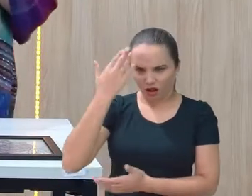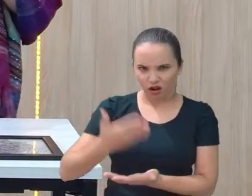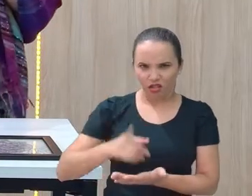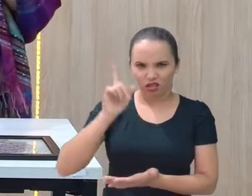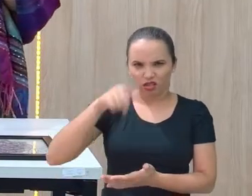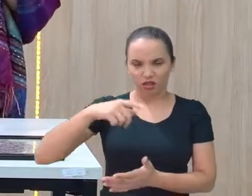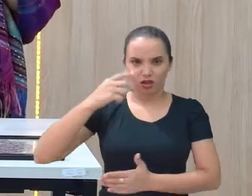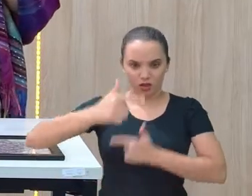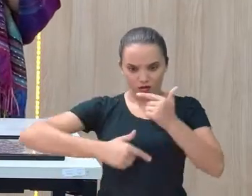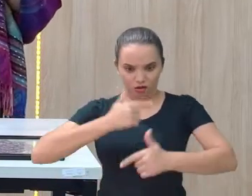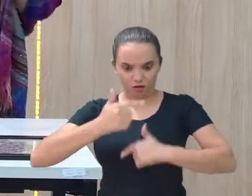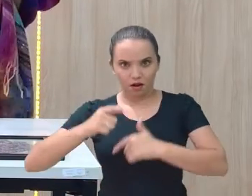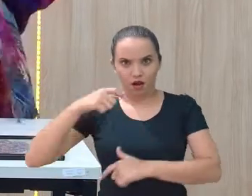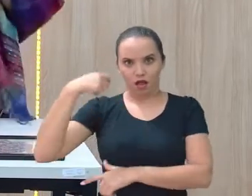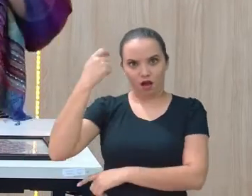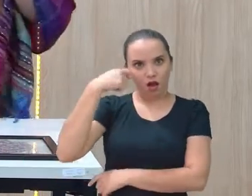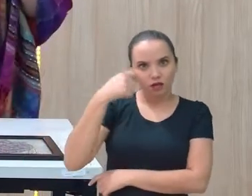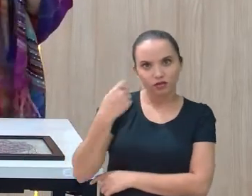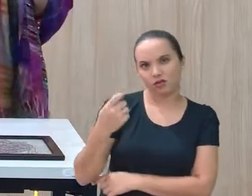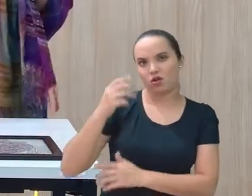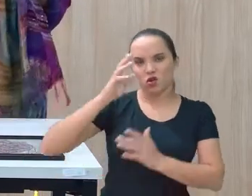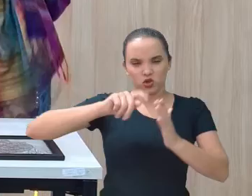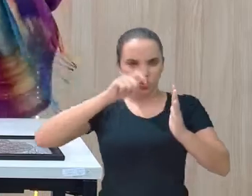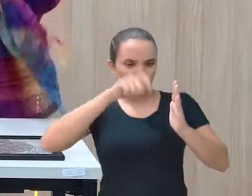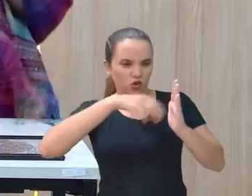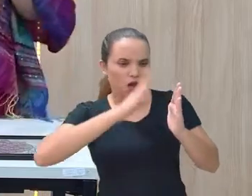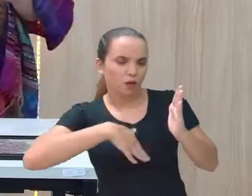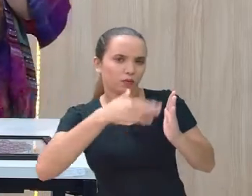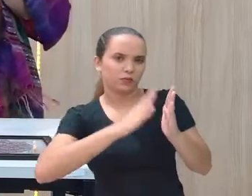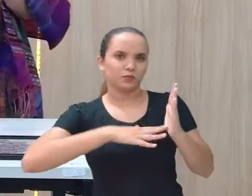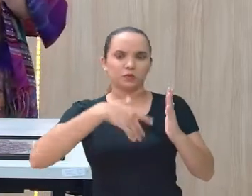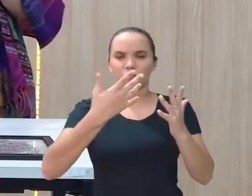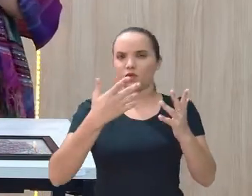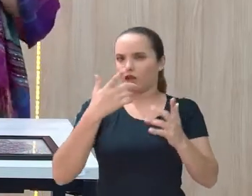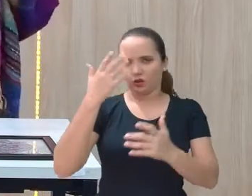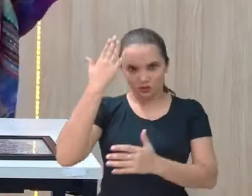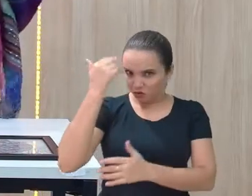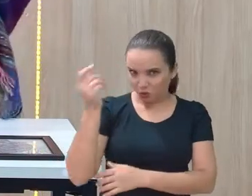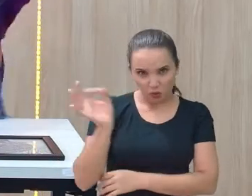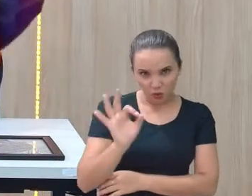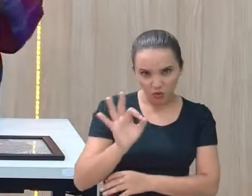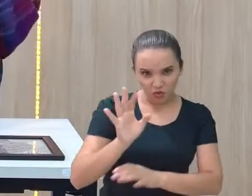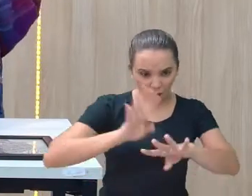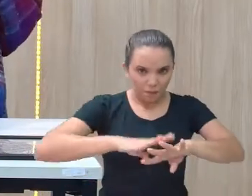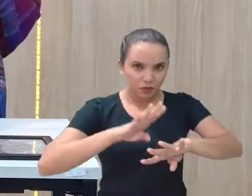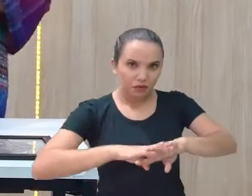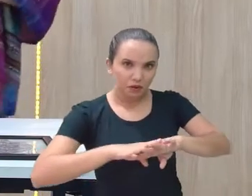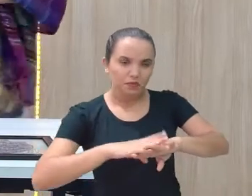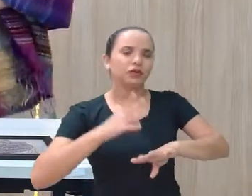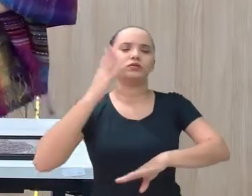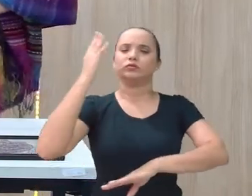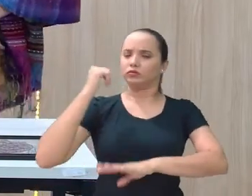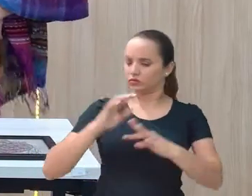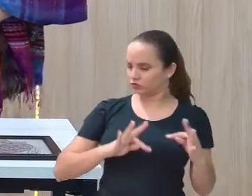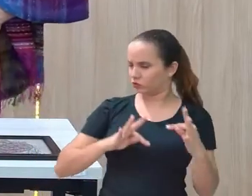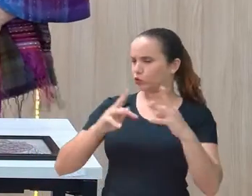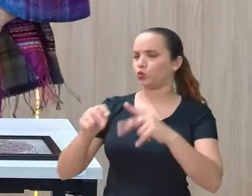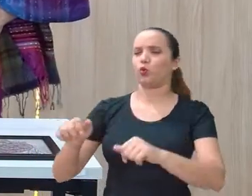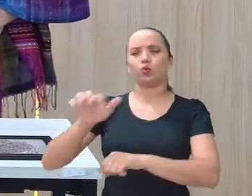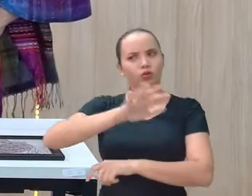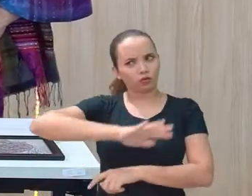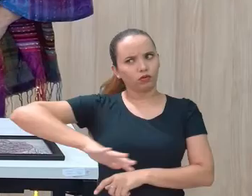é organização, não é saber matemática, não é saber todas as áreas? Meu amor, você